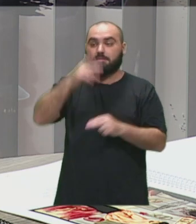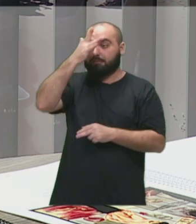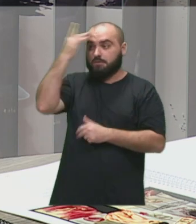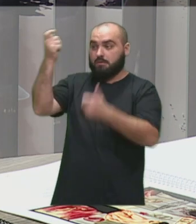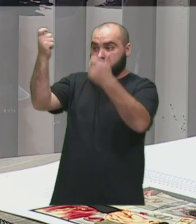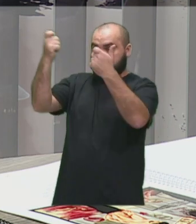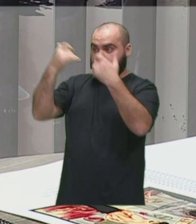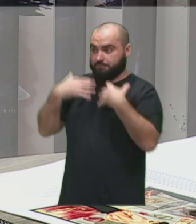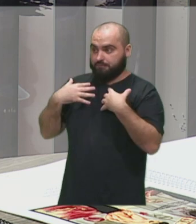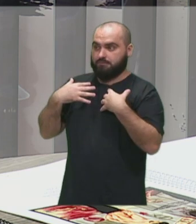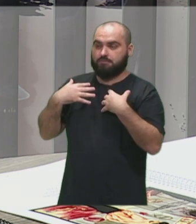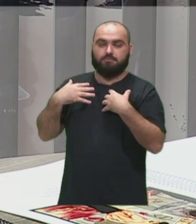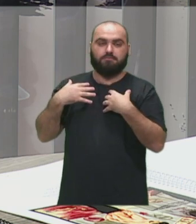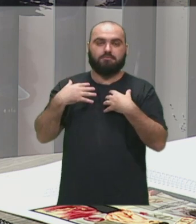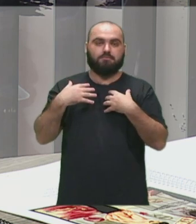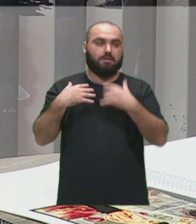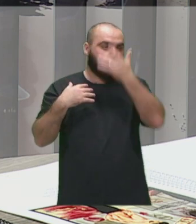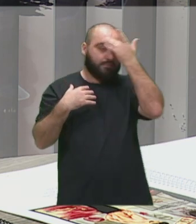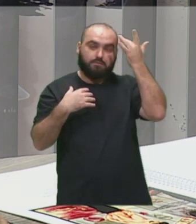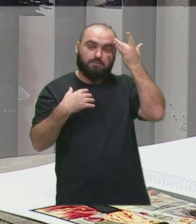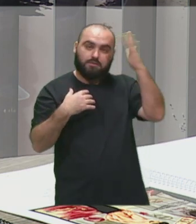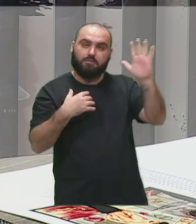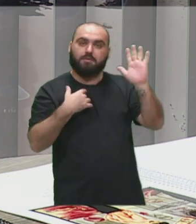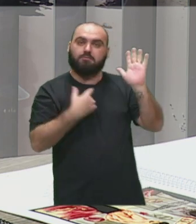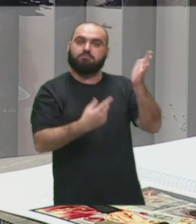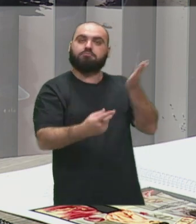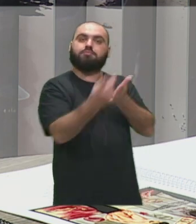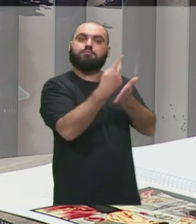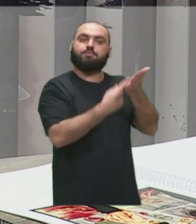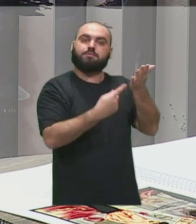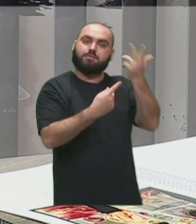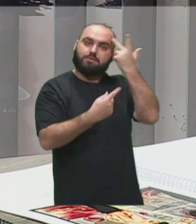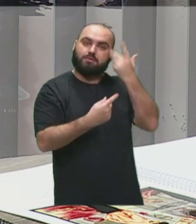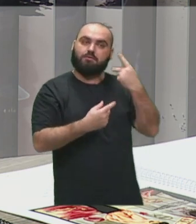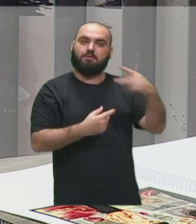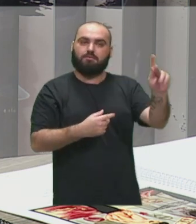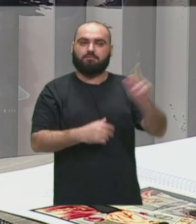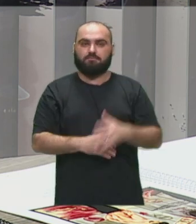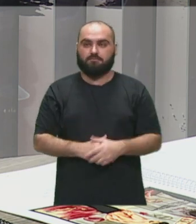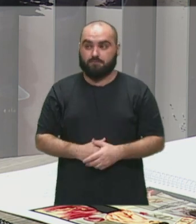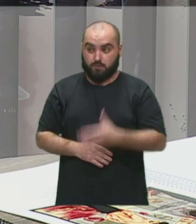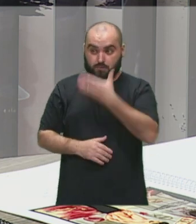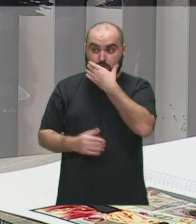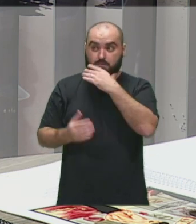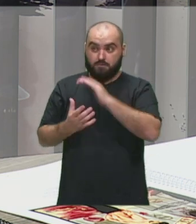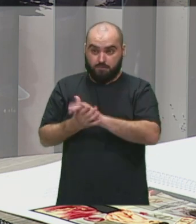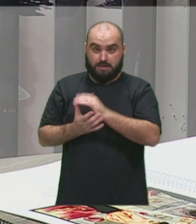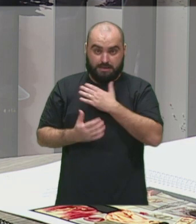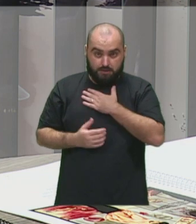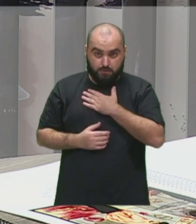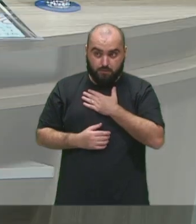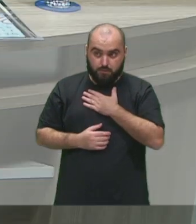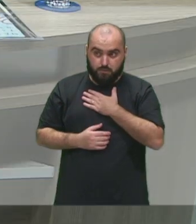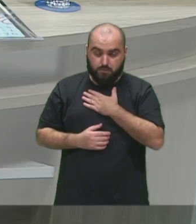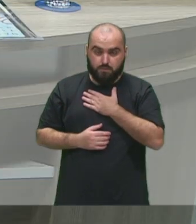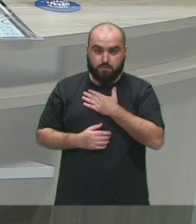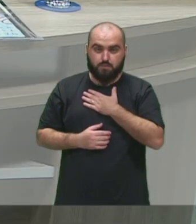Então, muitas pessoas não sabem que eu pintei a história dela. A história do meu marido, o nosso projeto ele tem